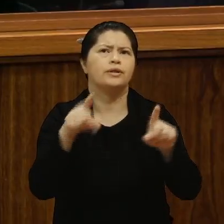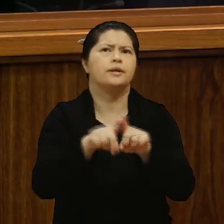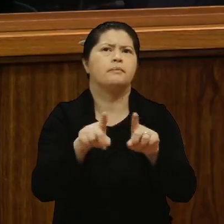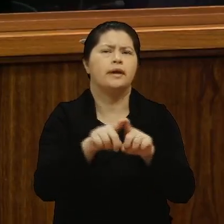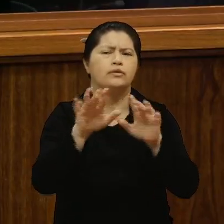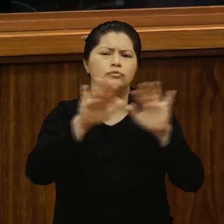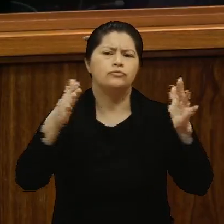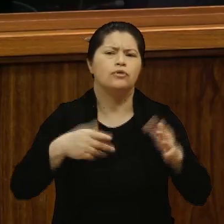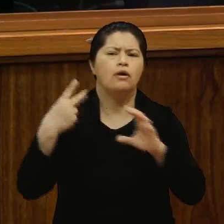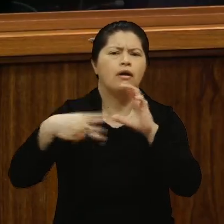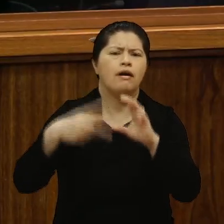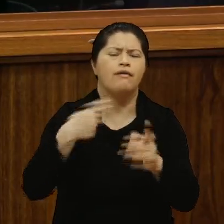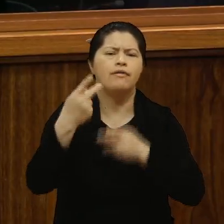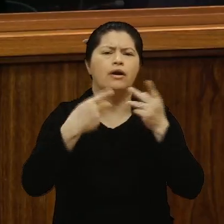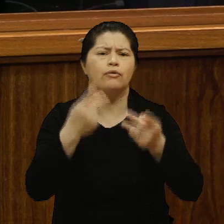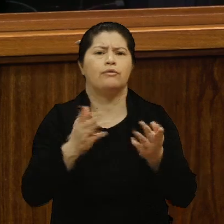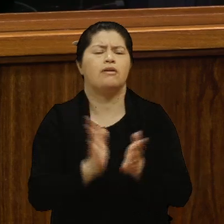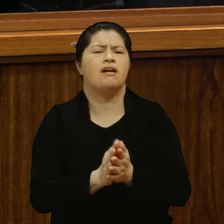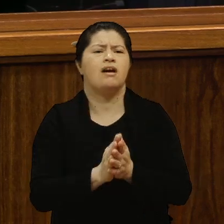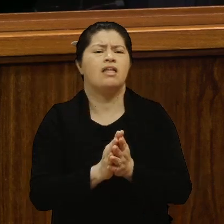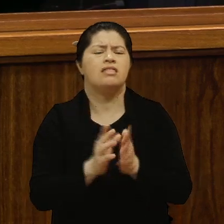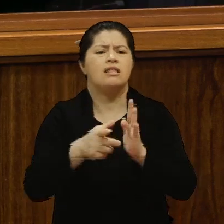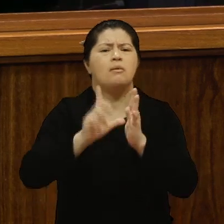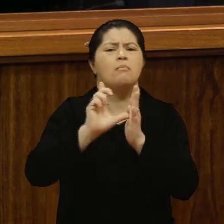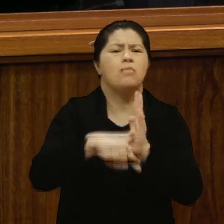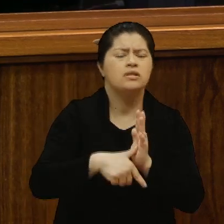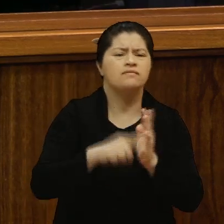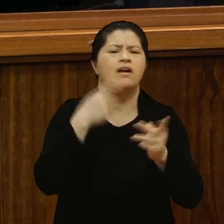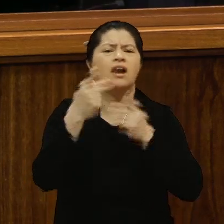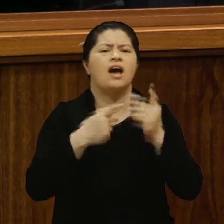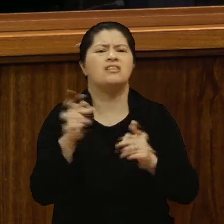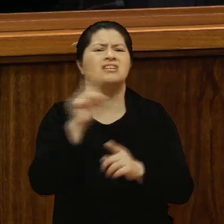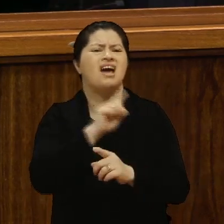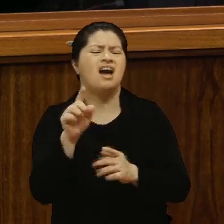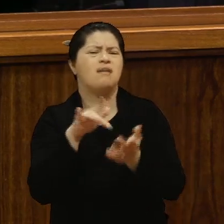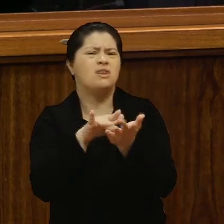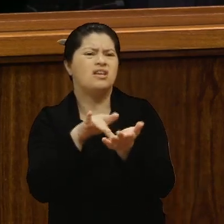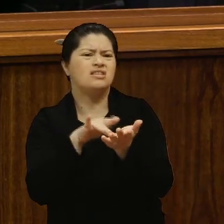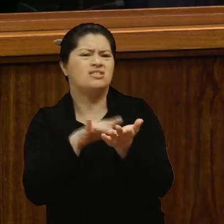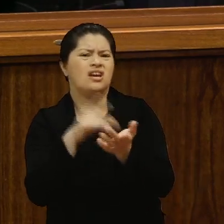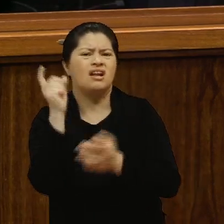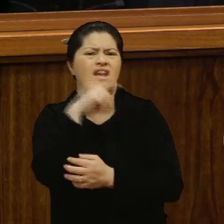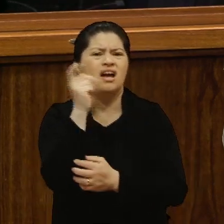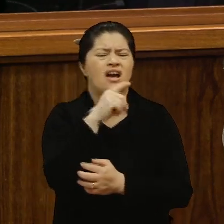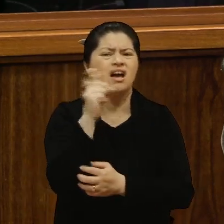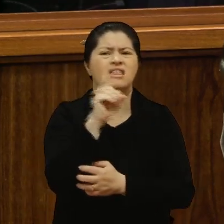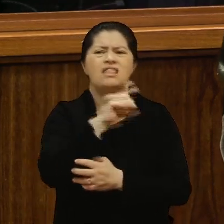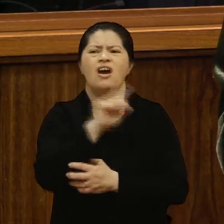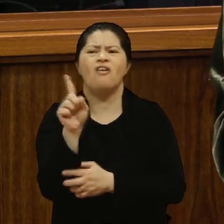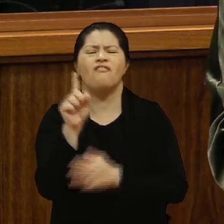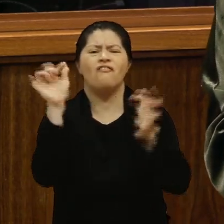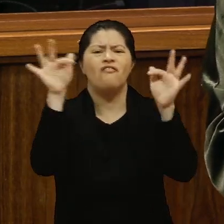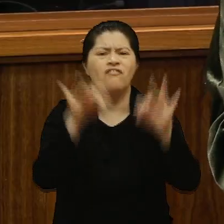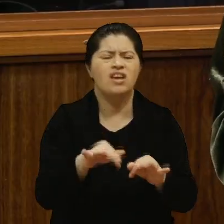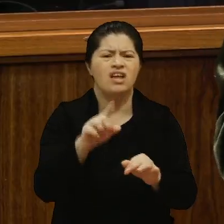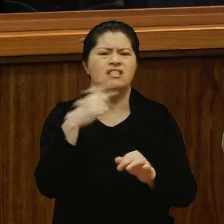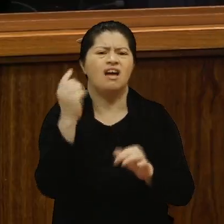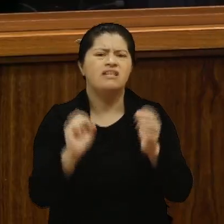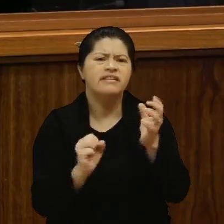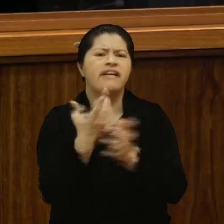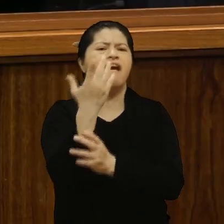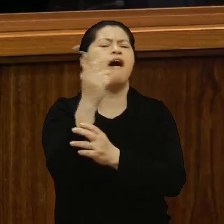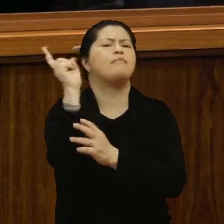dito que era fake, que não existia aquilo, que não ia fechar nada, que nós inventamos